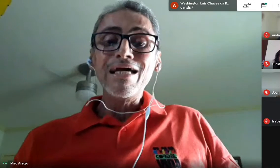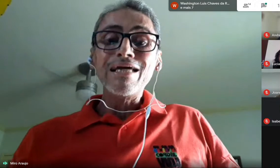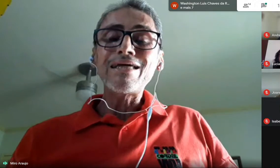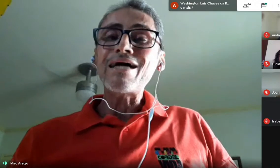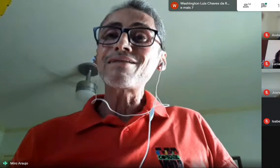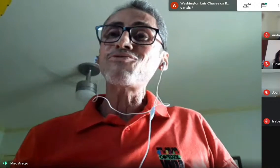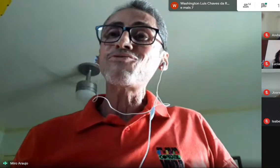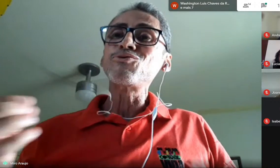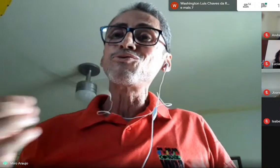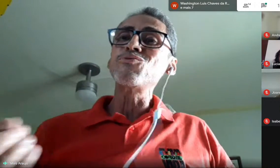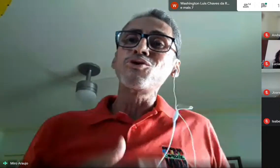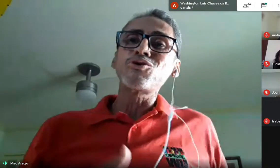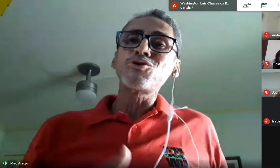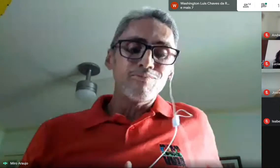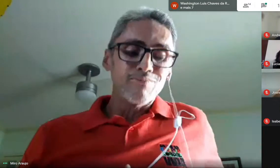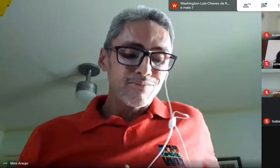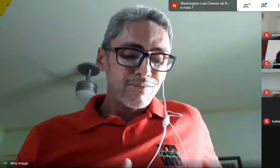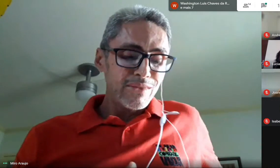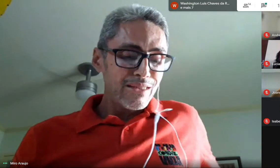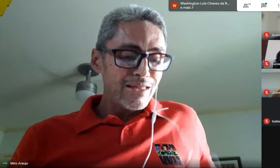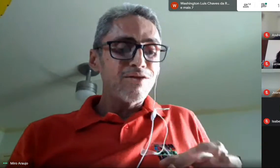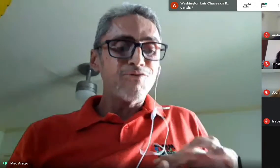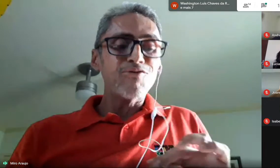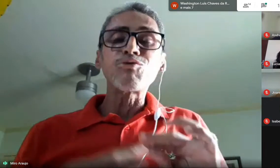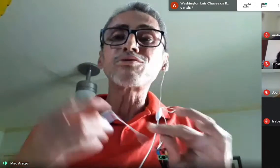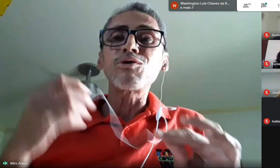e aí dificultam muito